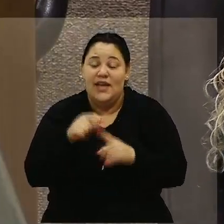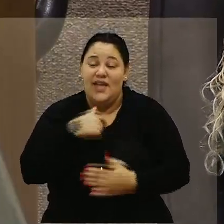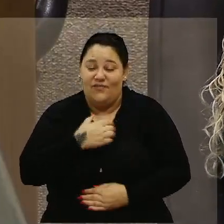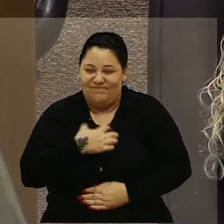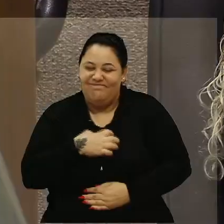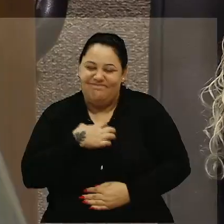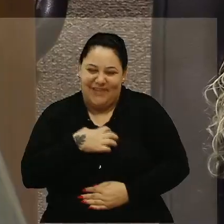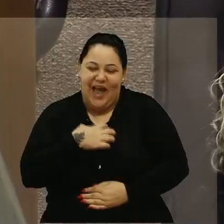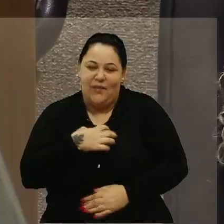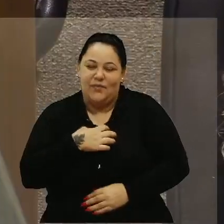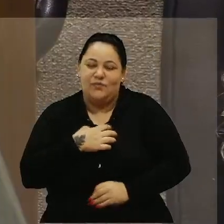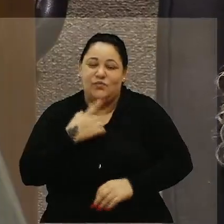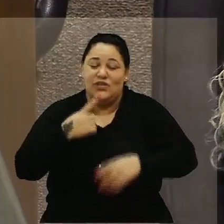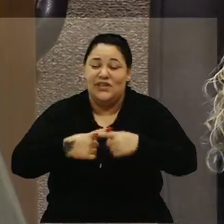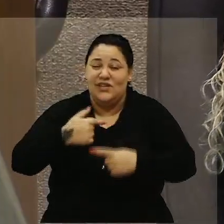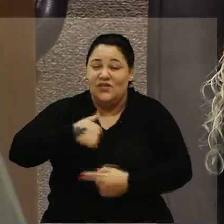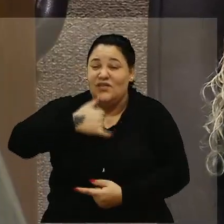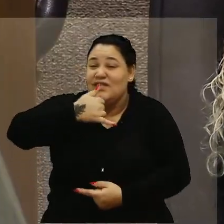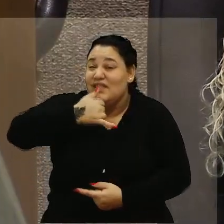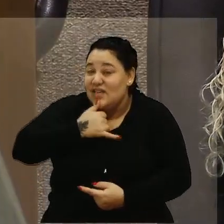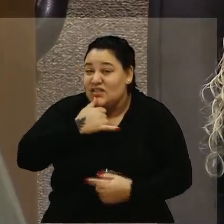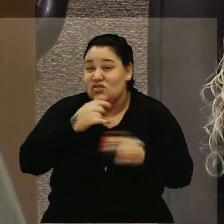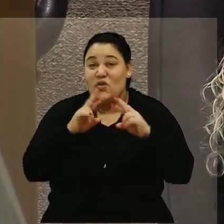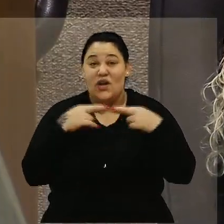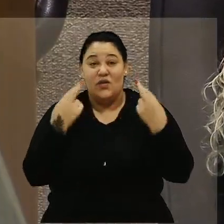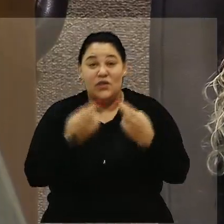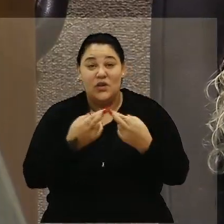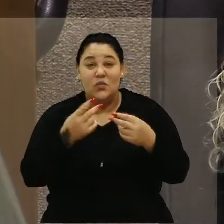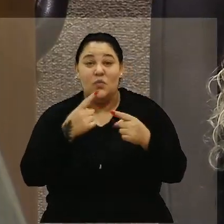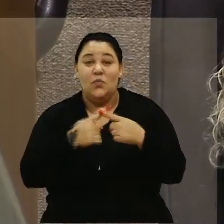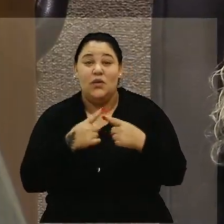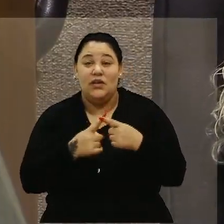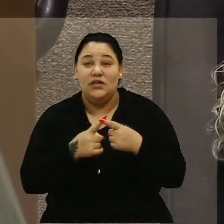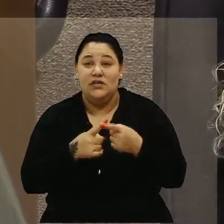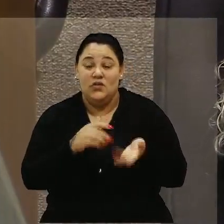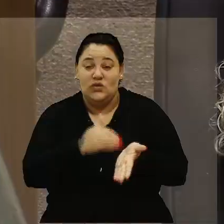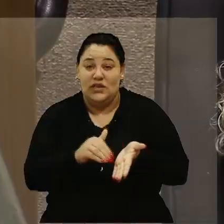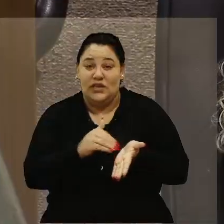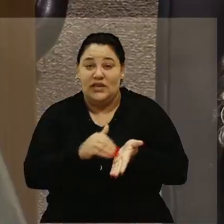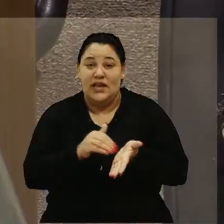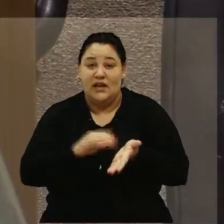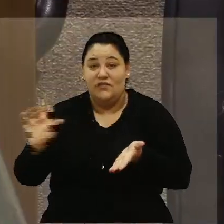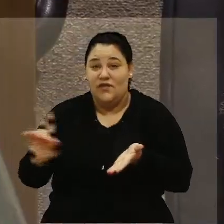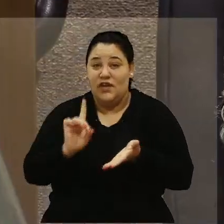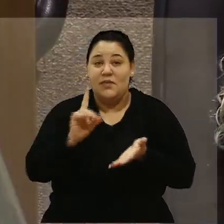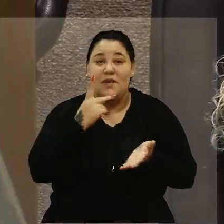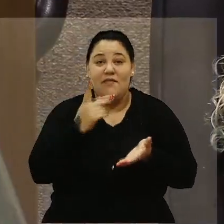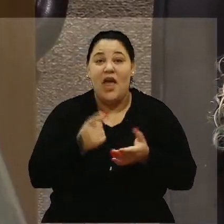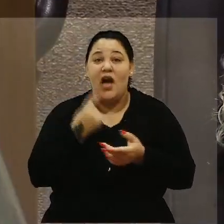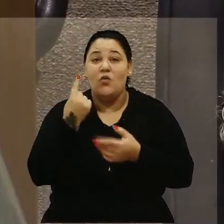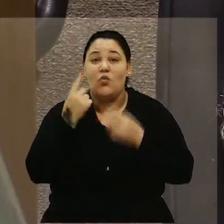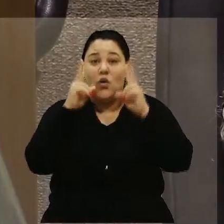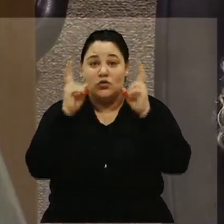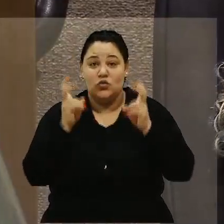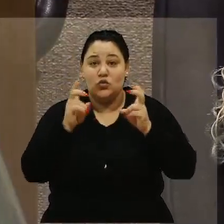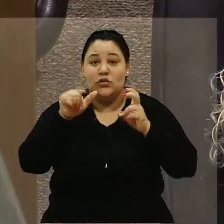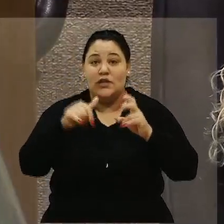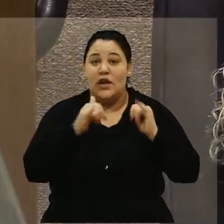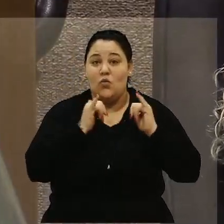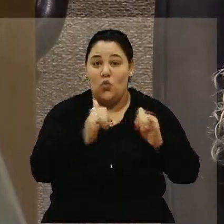indignação, que eu fiquei frustrada com a reunião, porque o secretário veio para falar sobre um assunto, que era o